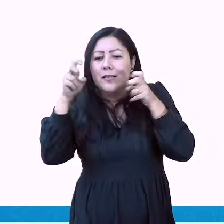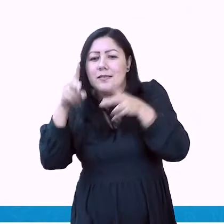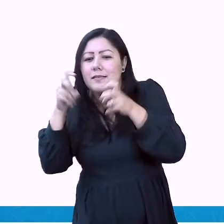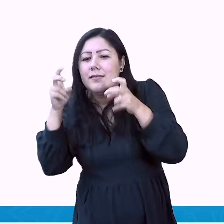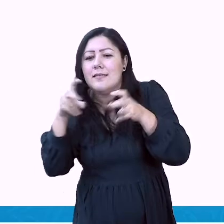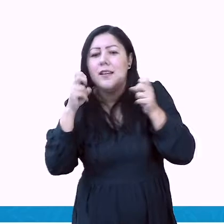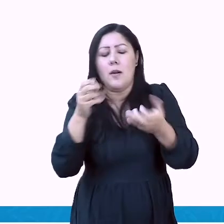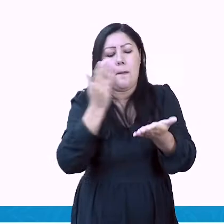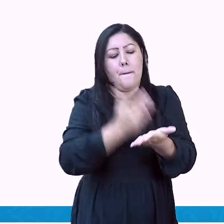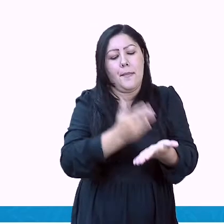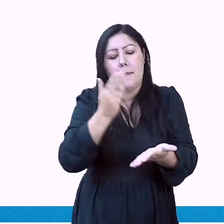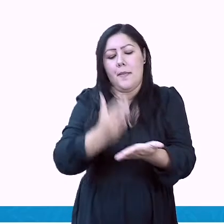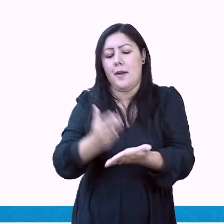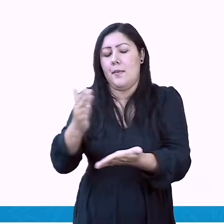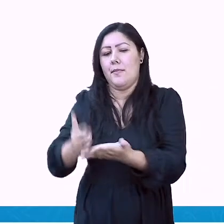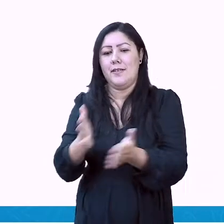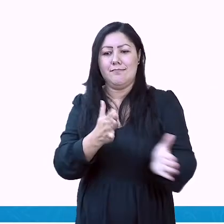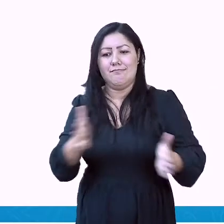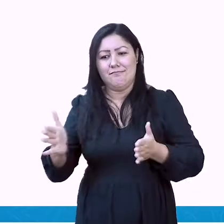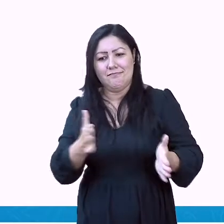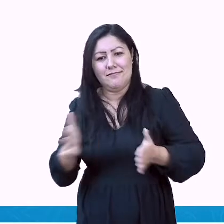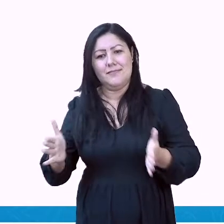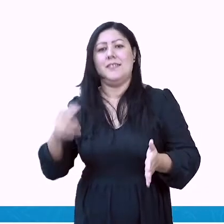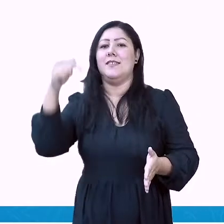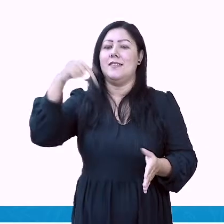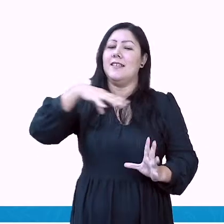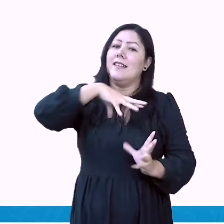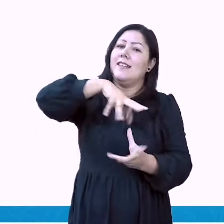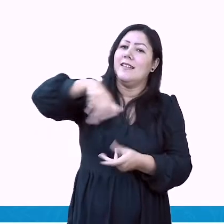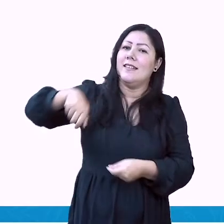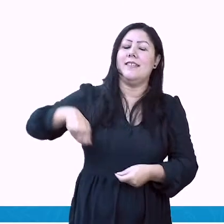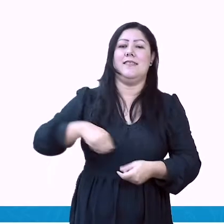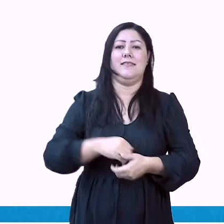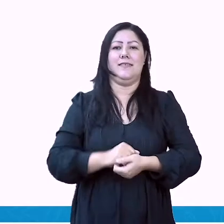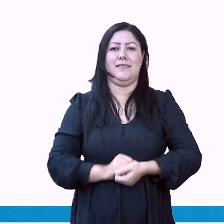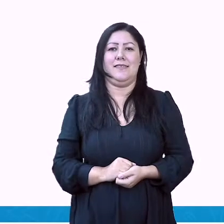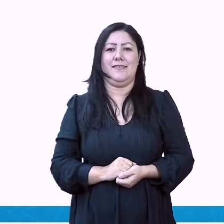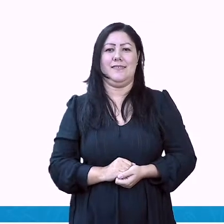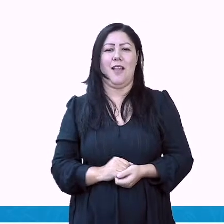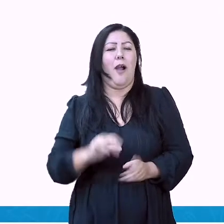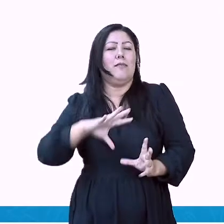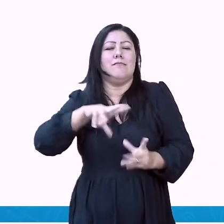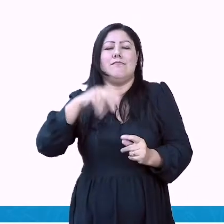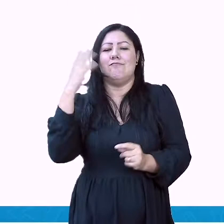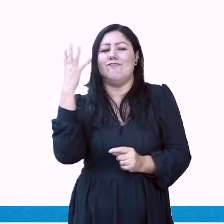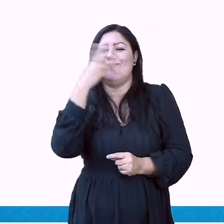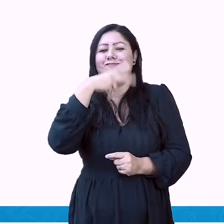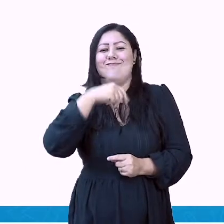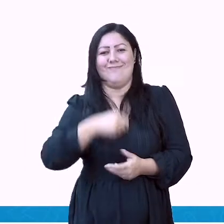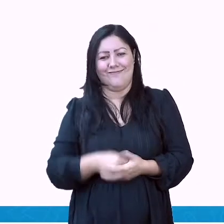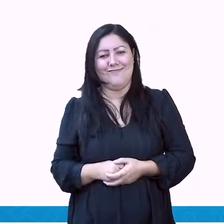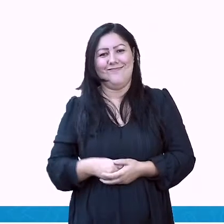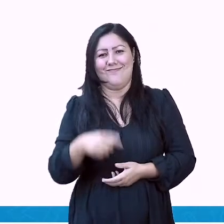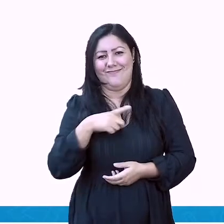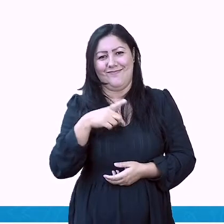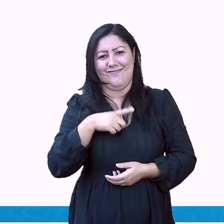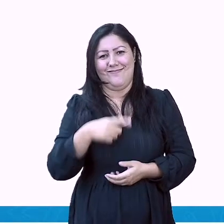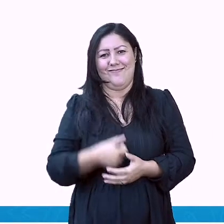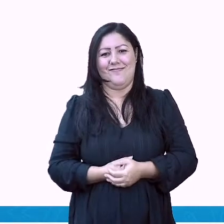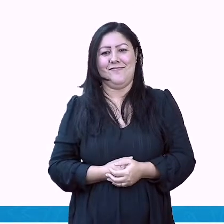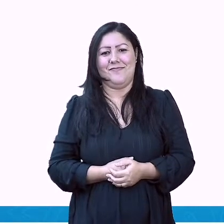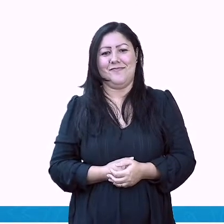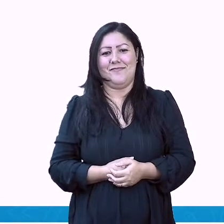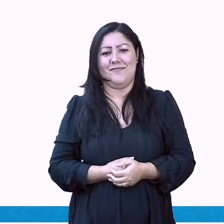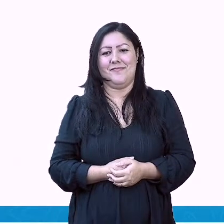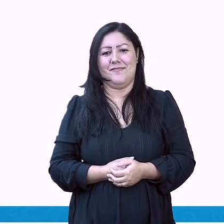vários momentos do planeta Terra. Esse planeta maravilhoso que nós temos. E eu confesso